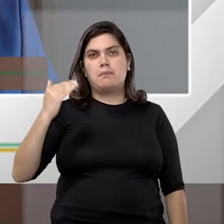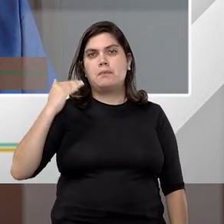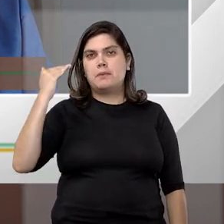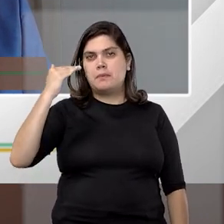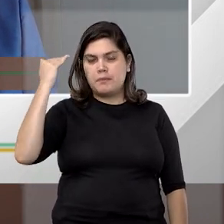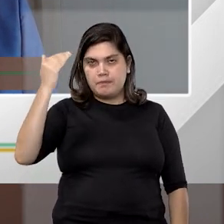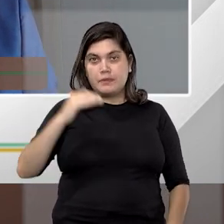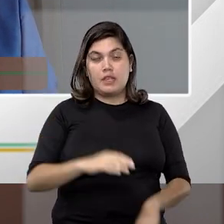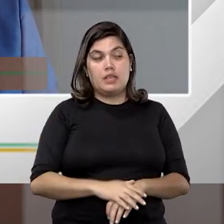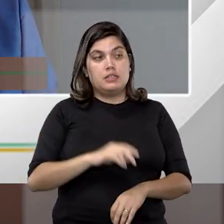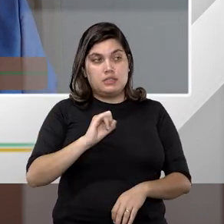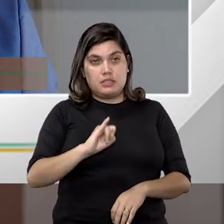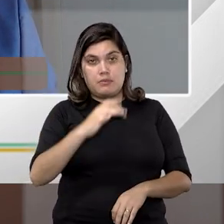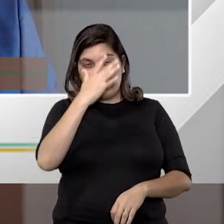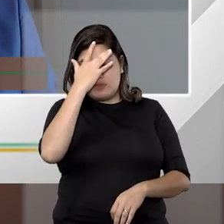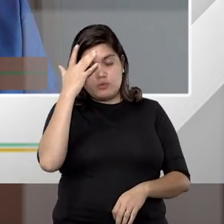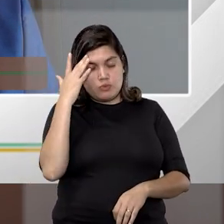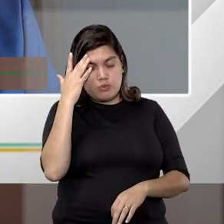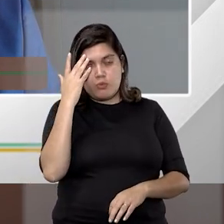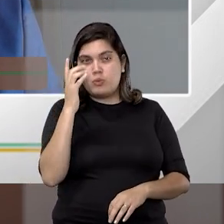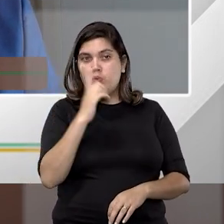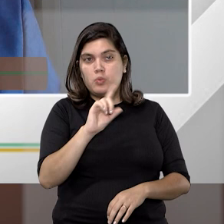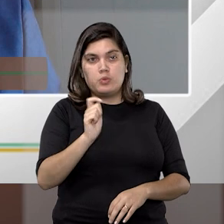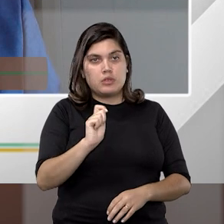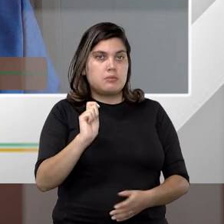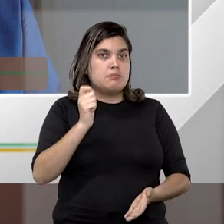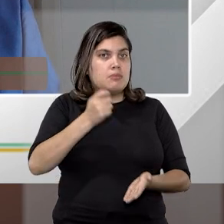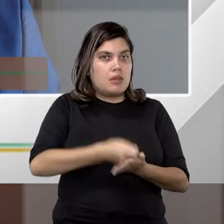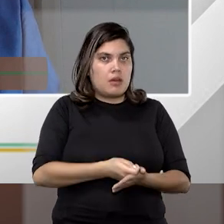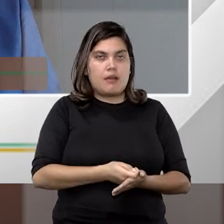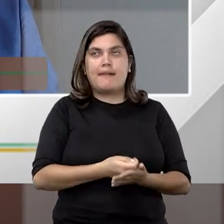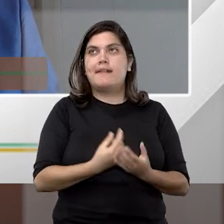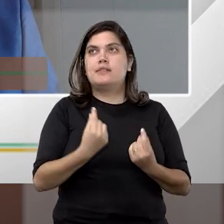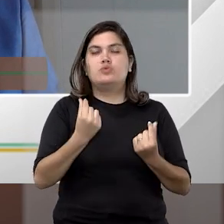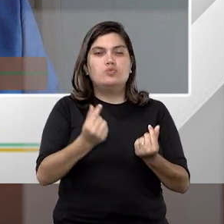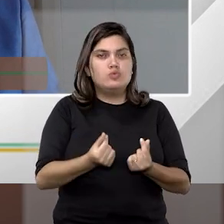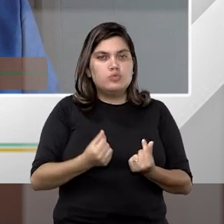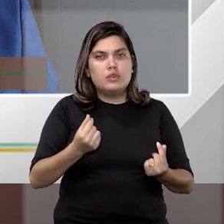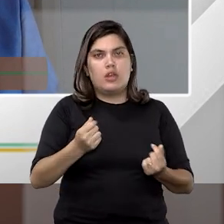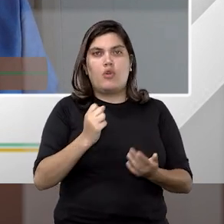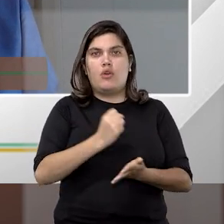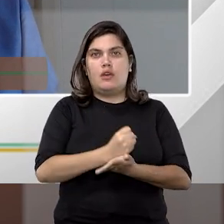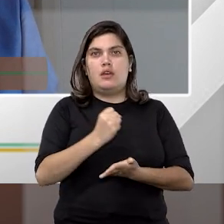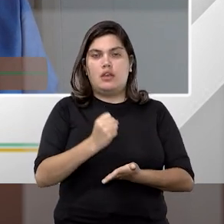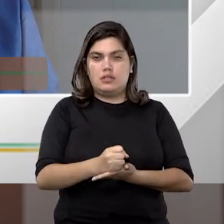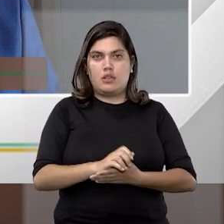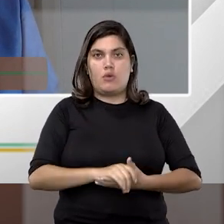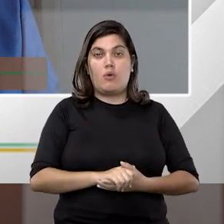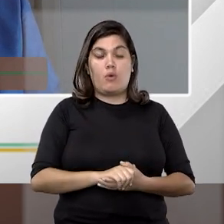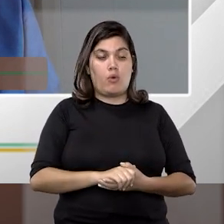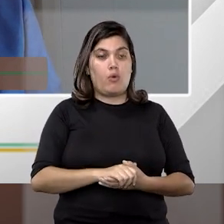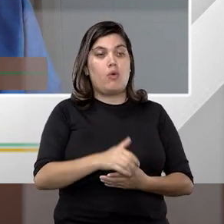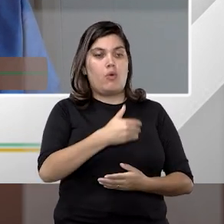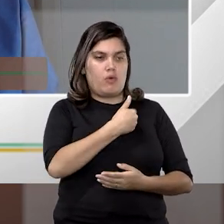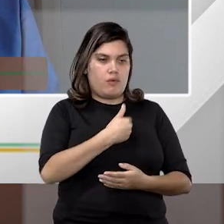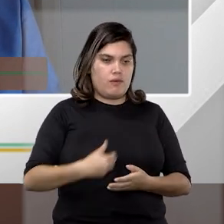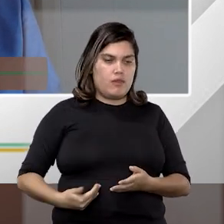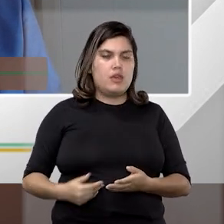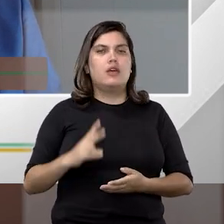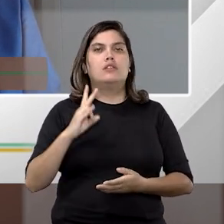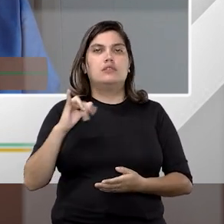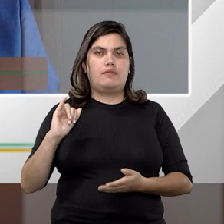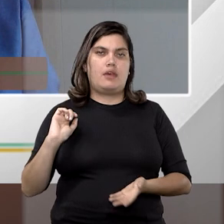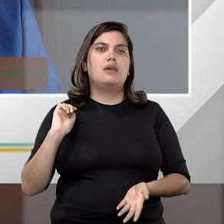fundamental se a pessoa não tiver condição financeira e custear essa contratação o estado